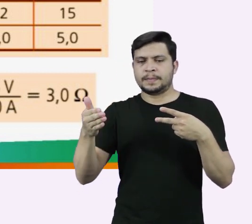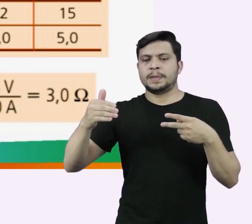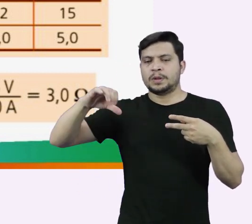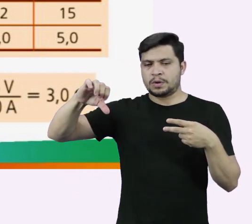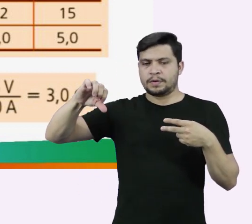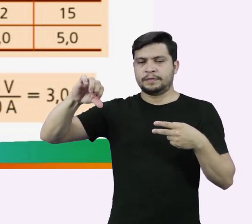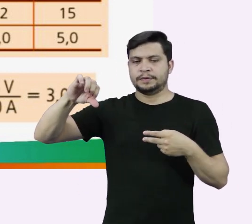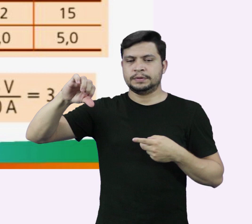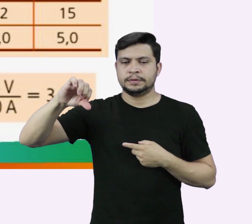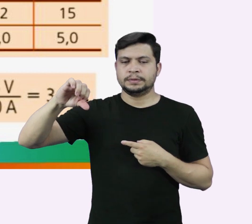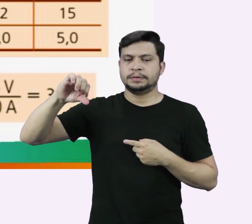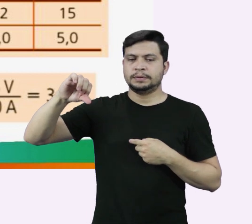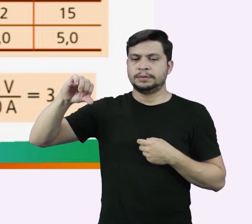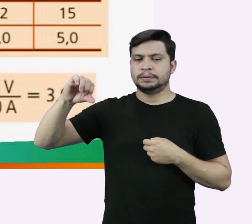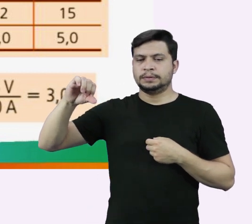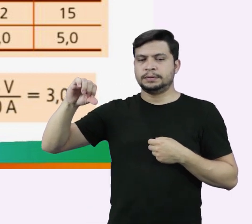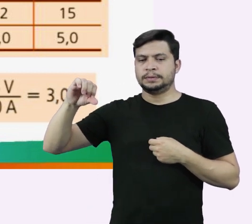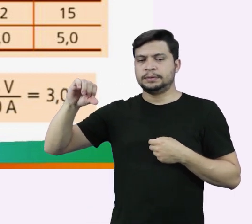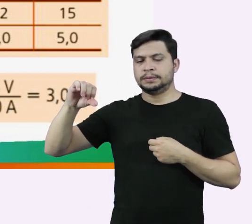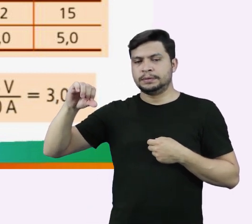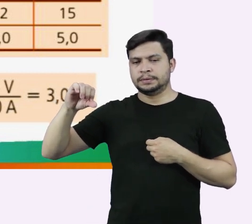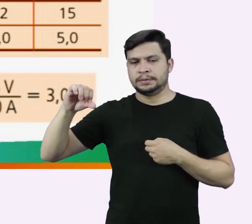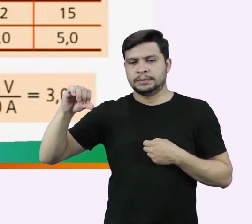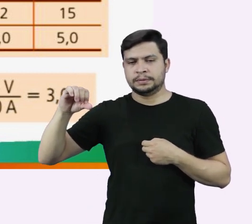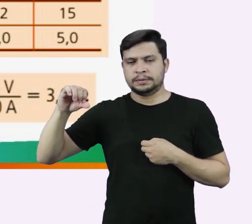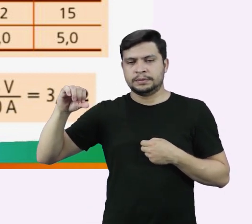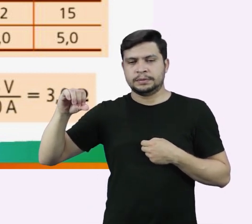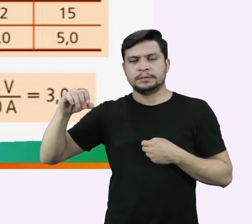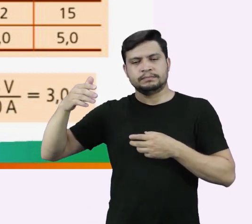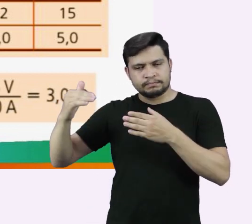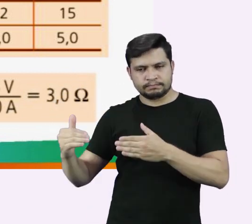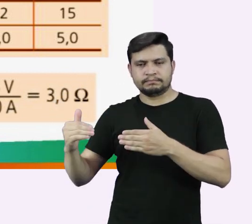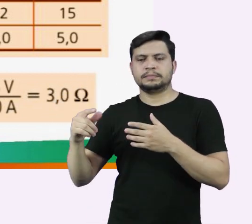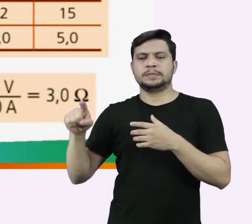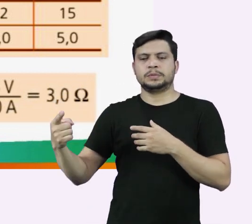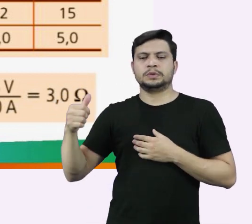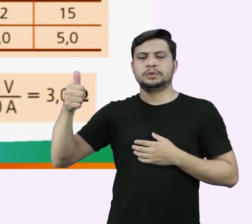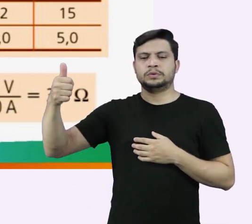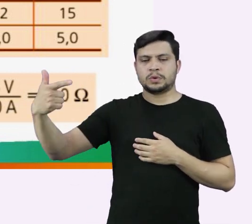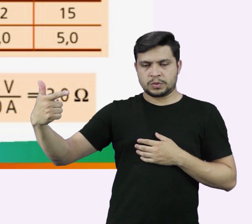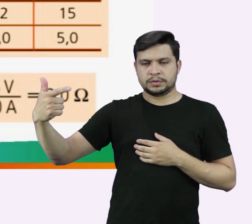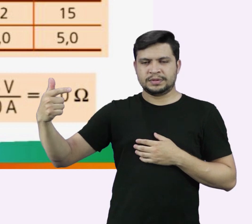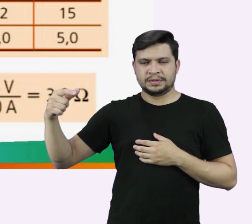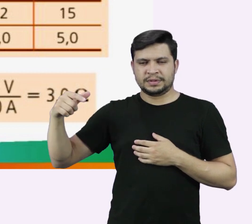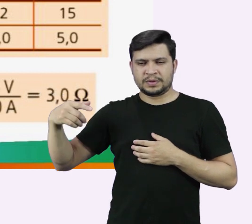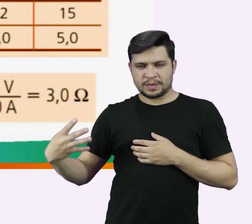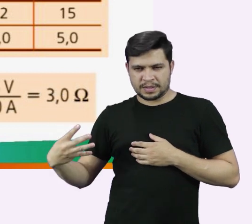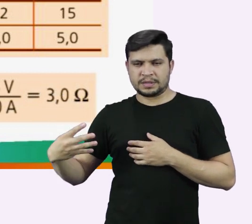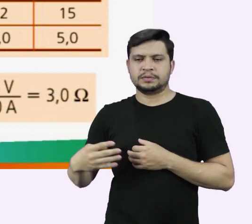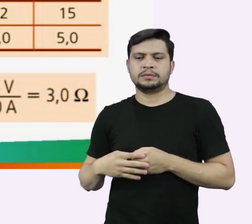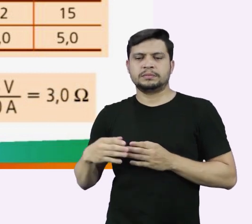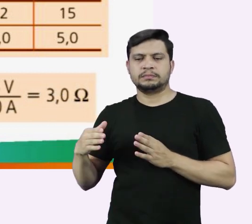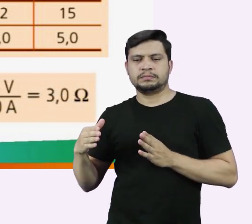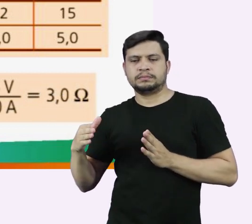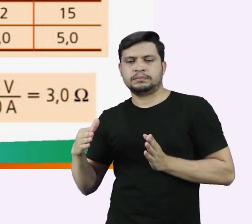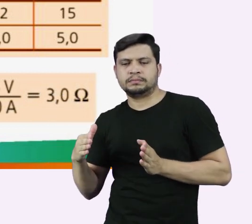tenho 9 volts, na sequência eu tenho a corrente triplicada. Depois vou para 12 volts e a corrente